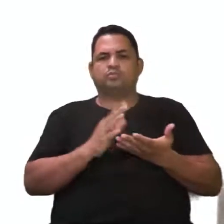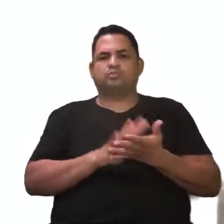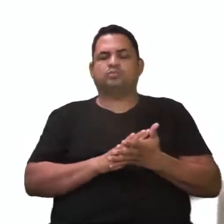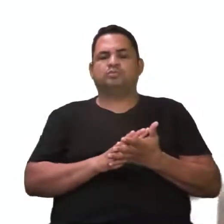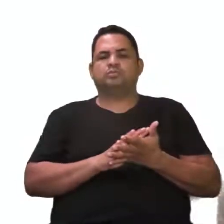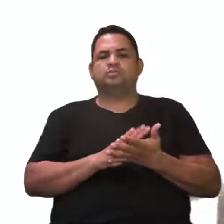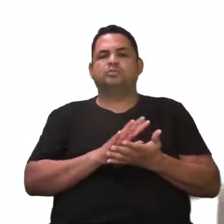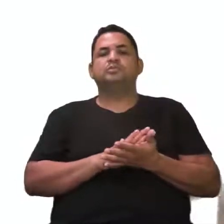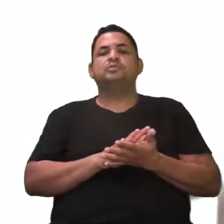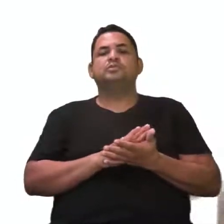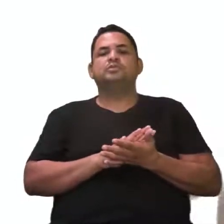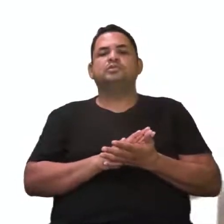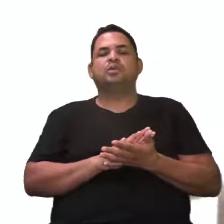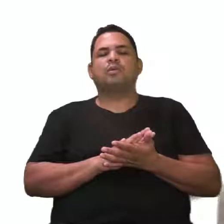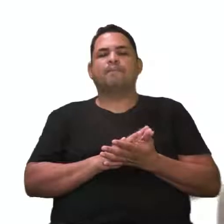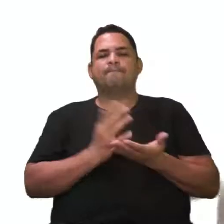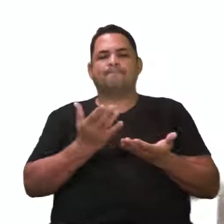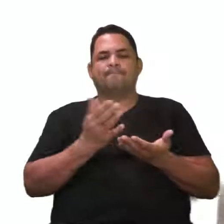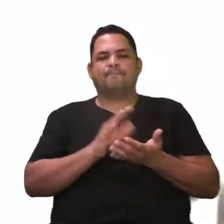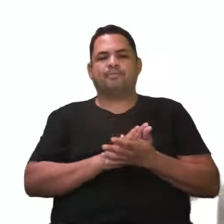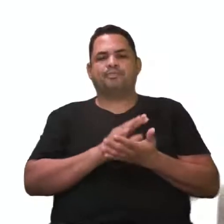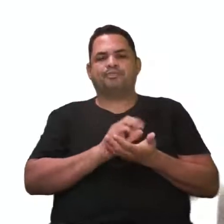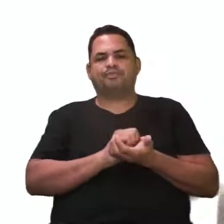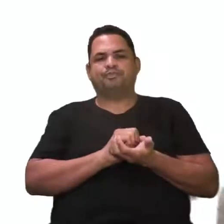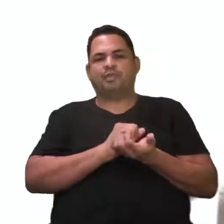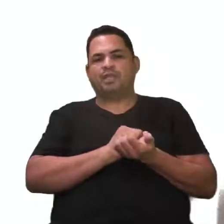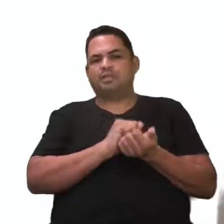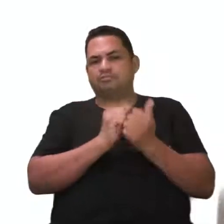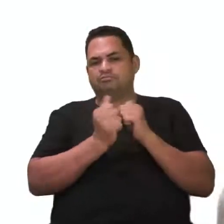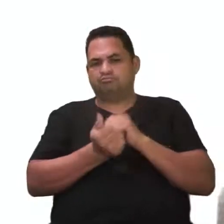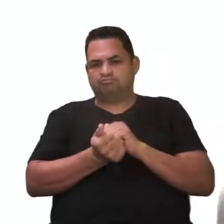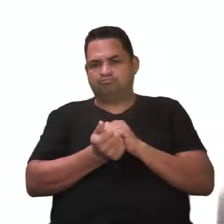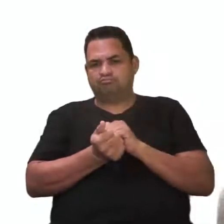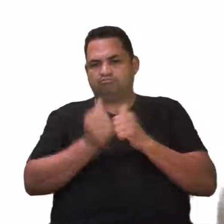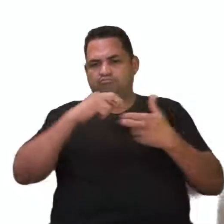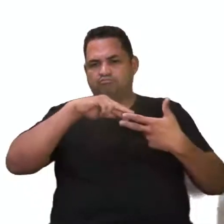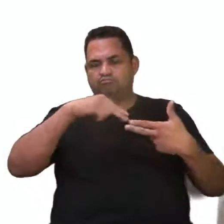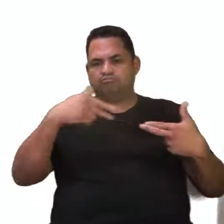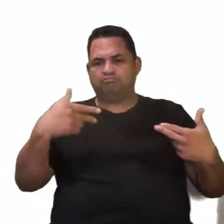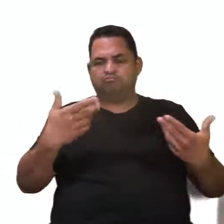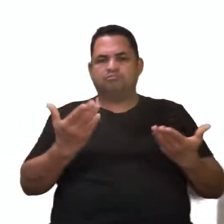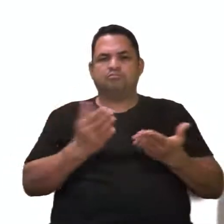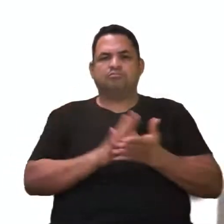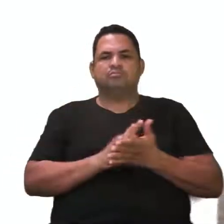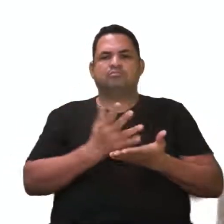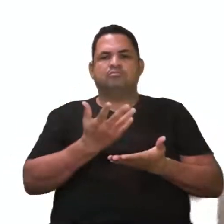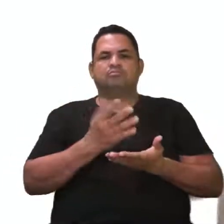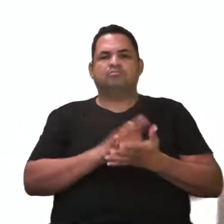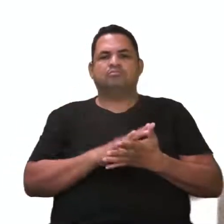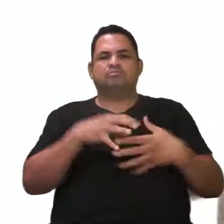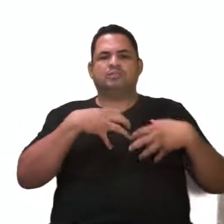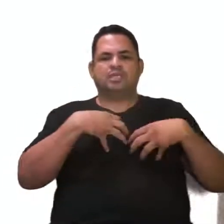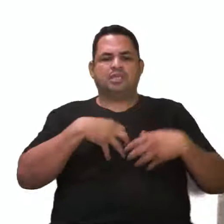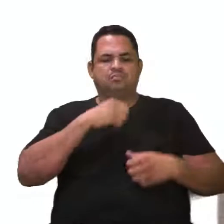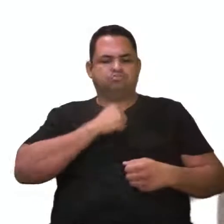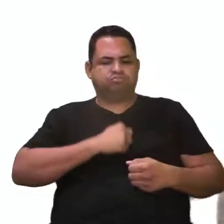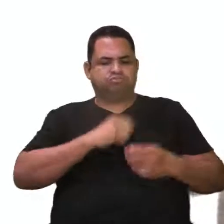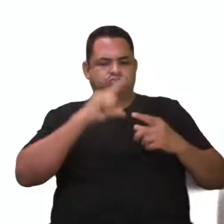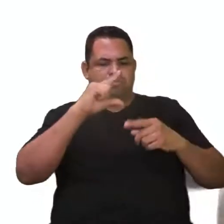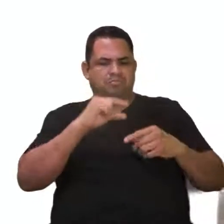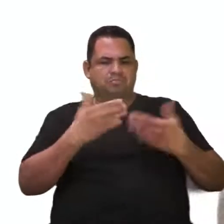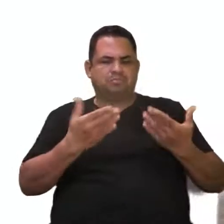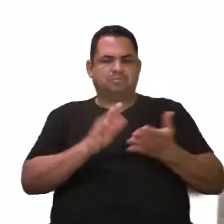de vestígio. Lembra quando a gente falou das marcas fóssil? Os vestígios, ou seja, uma pegada, um resto de fezes,